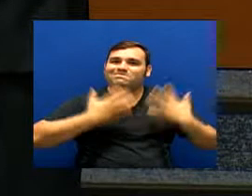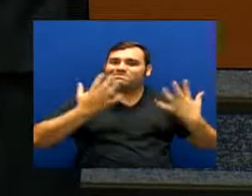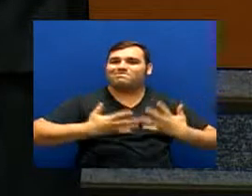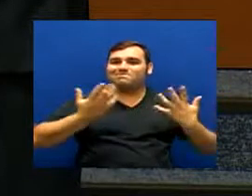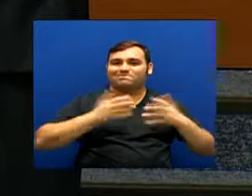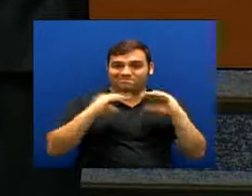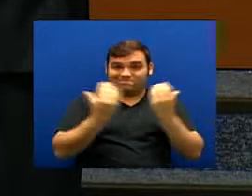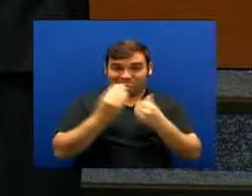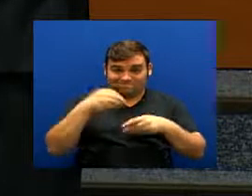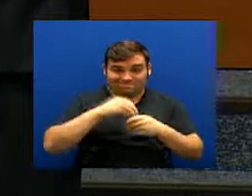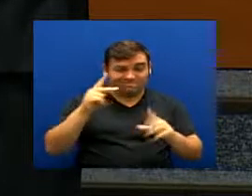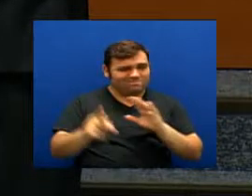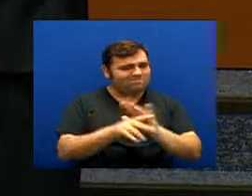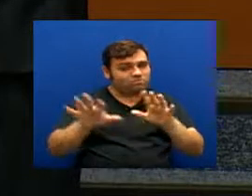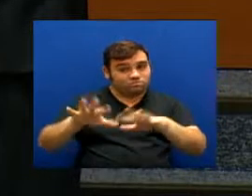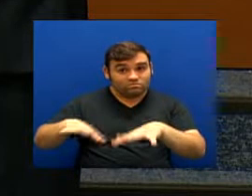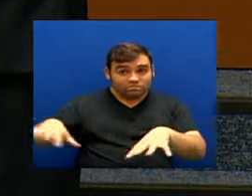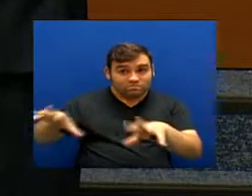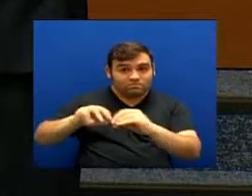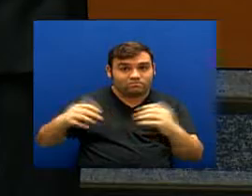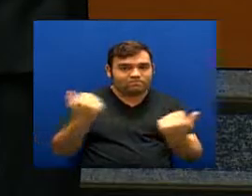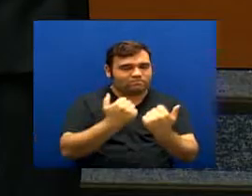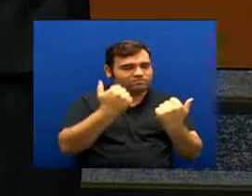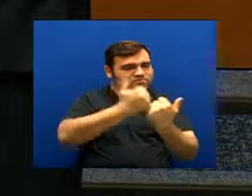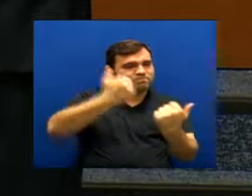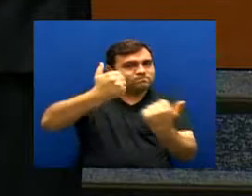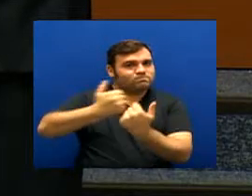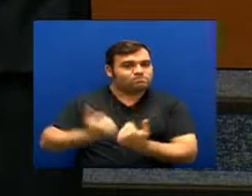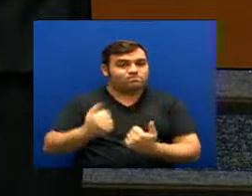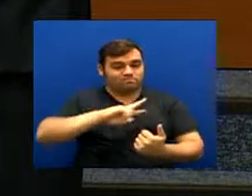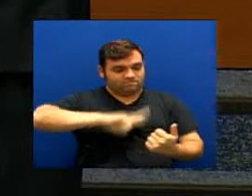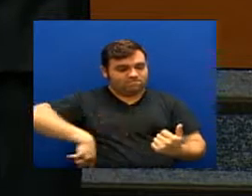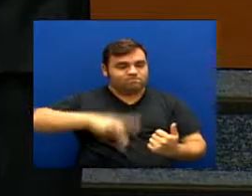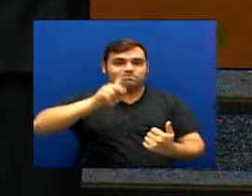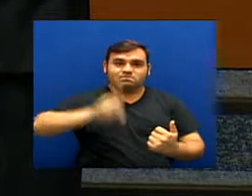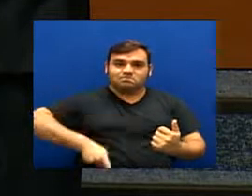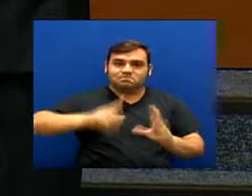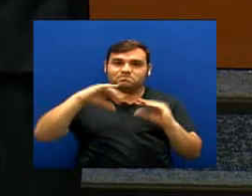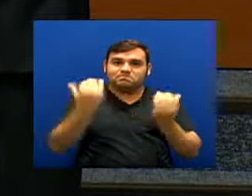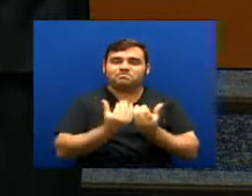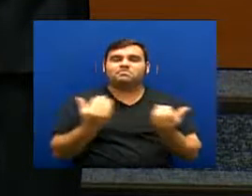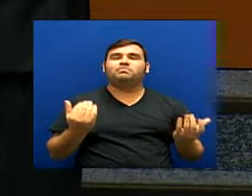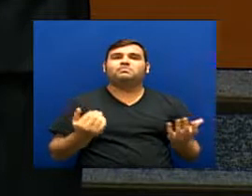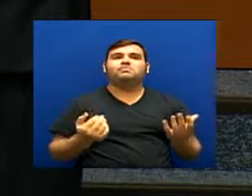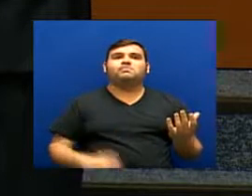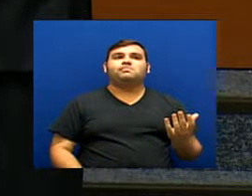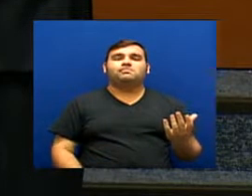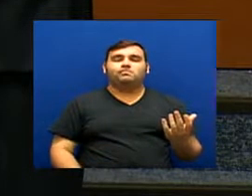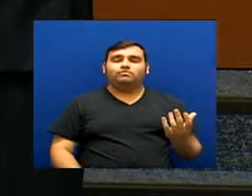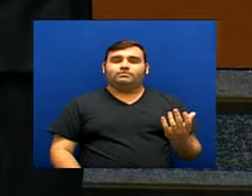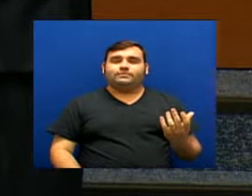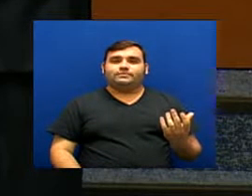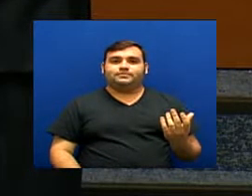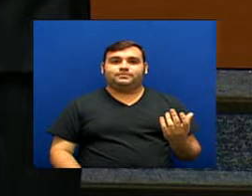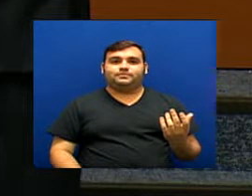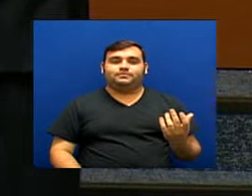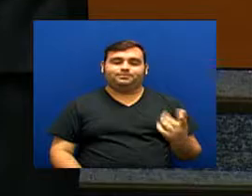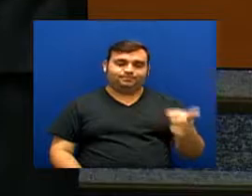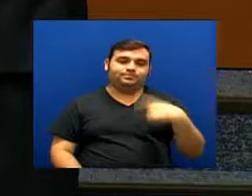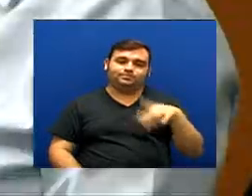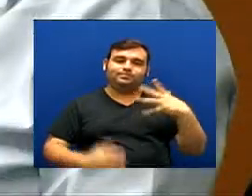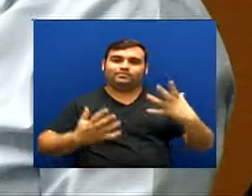realizam, Deus continue abençoando a vizinha sua lá, viu, Kenji? já juntos, de